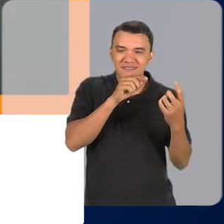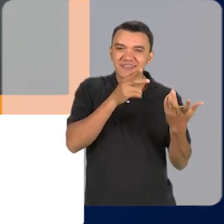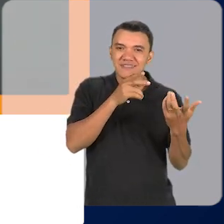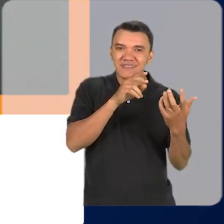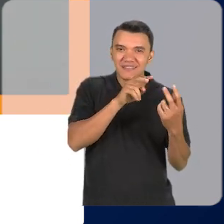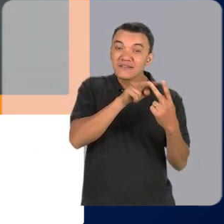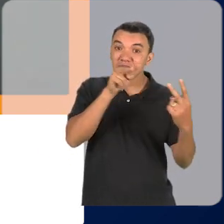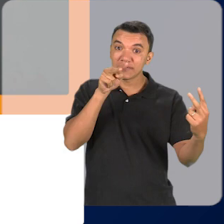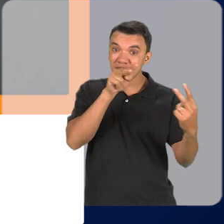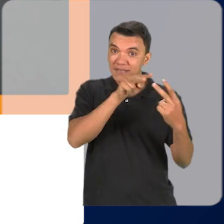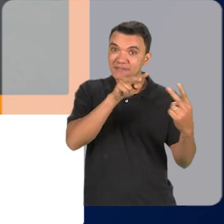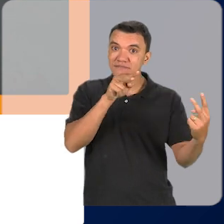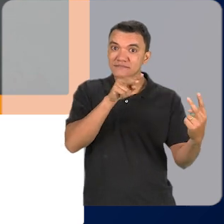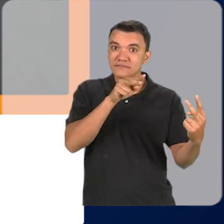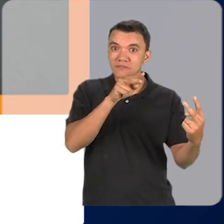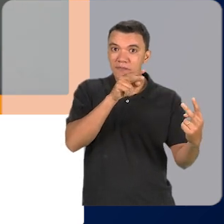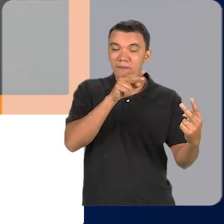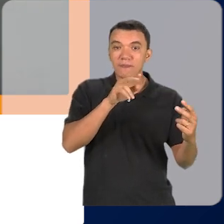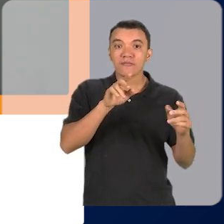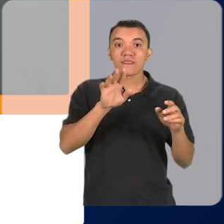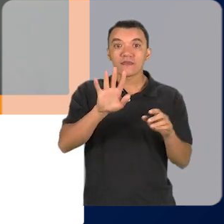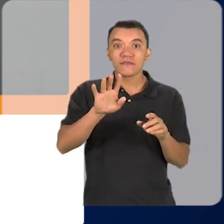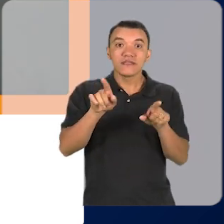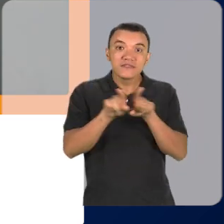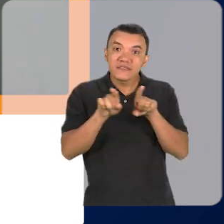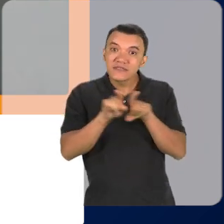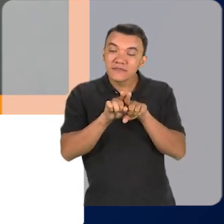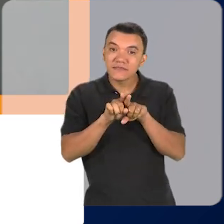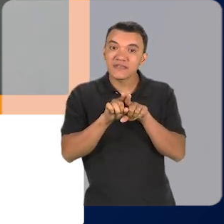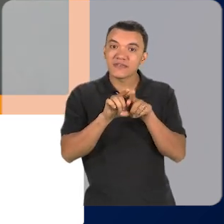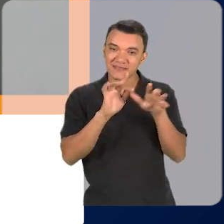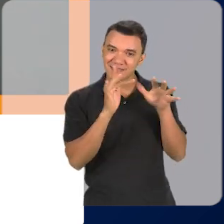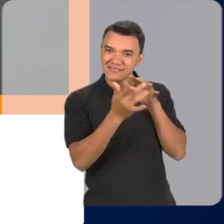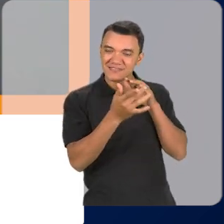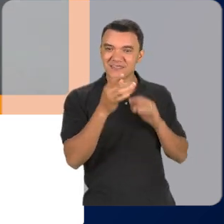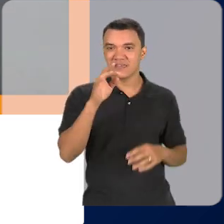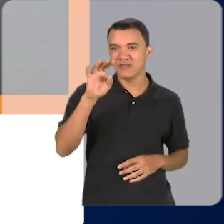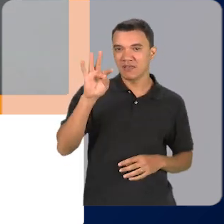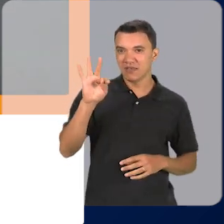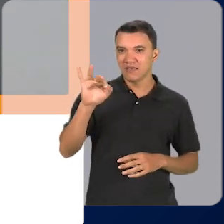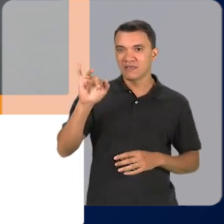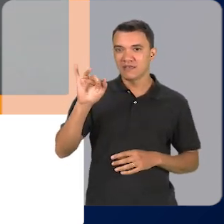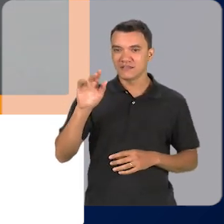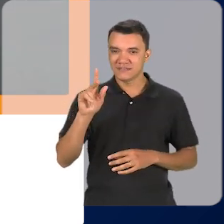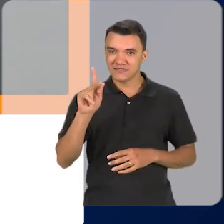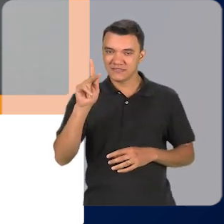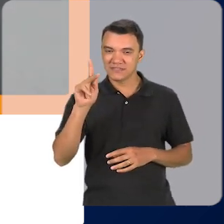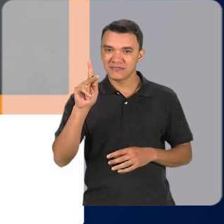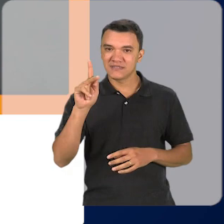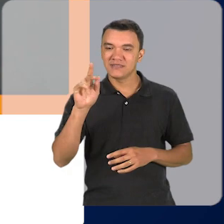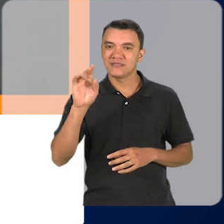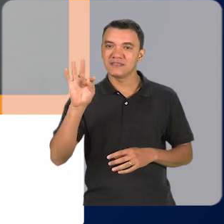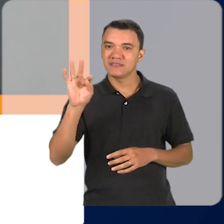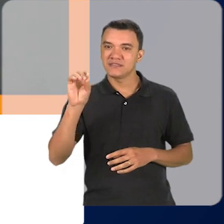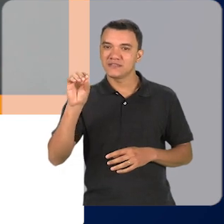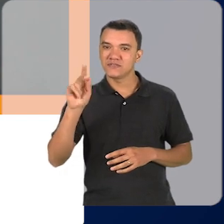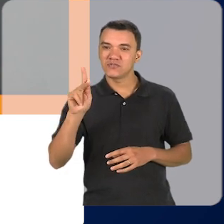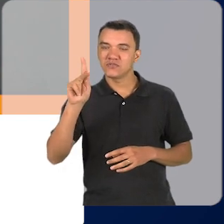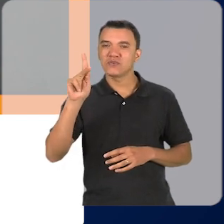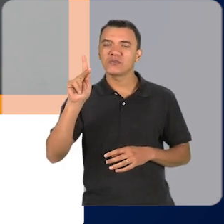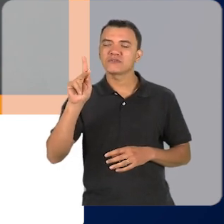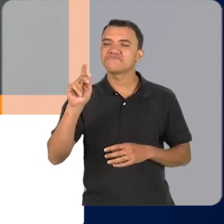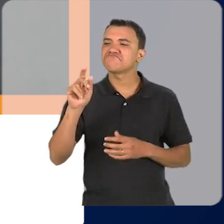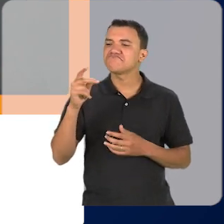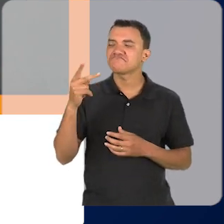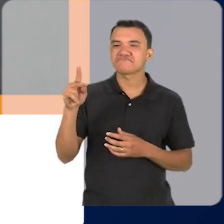que também para o TikTok, porque a linguagem, o que o TikTok tem, qual é a essência do TikTok? É a